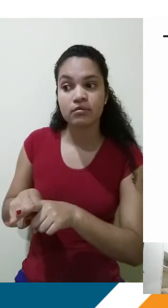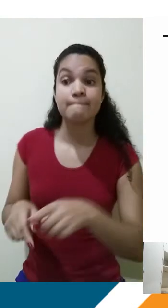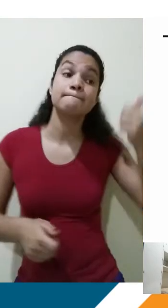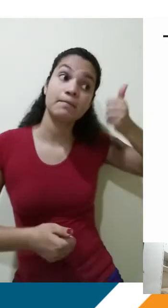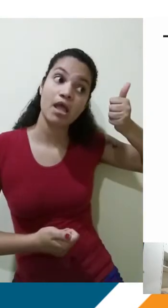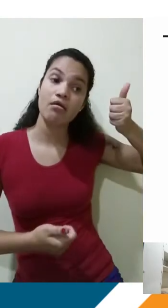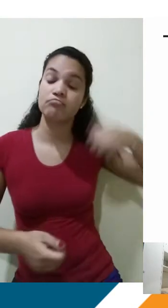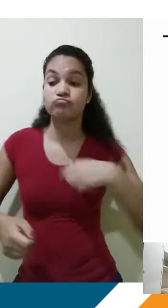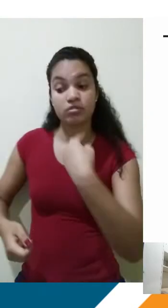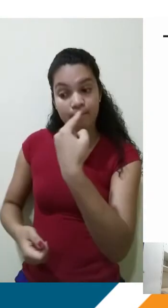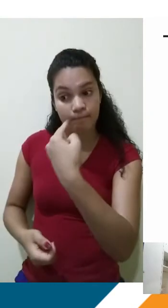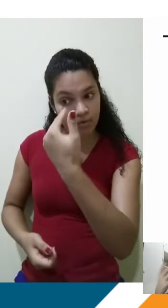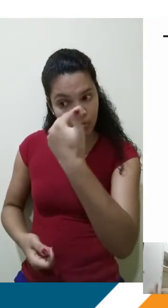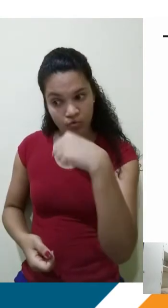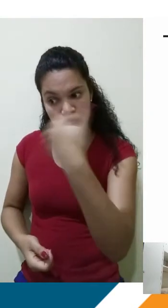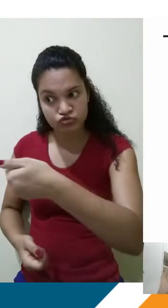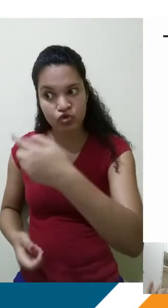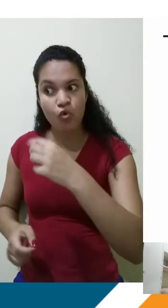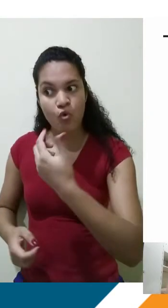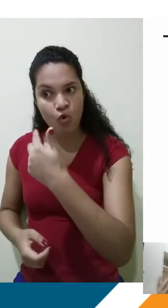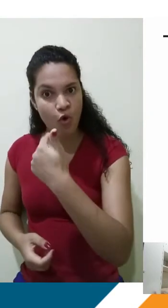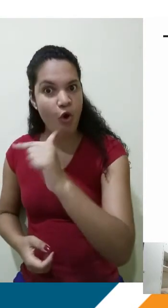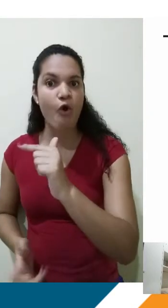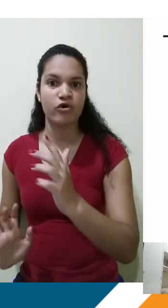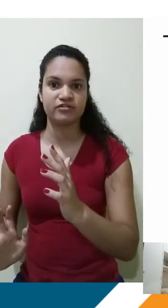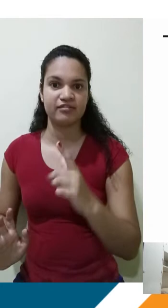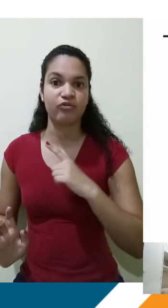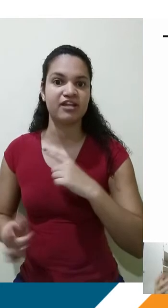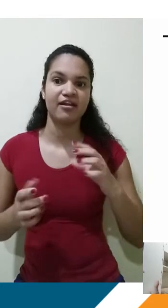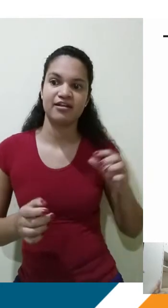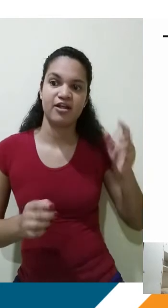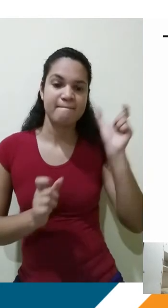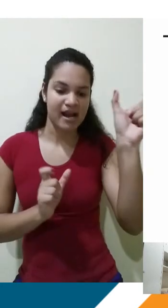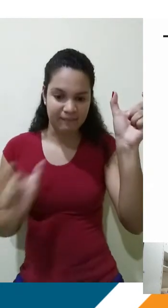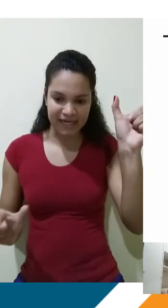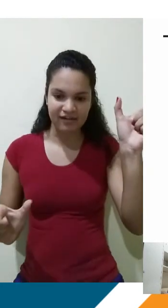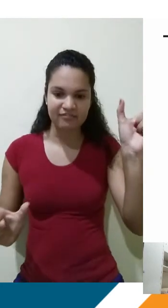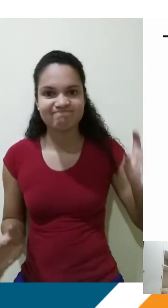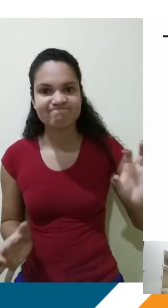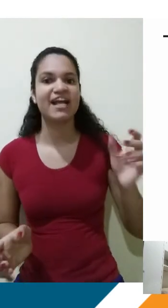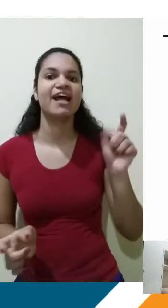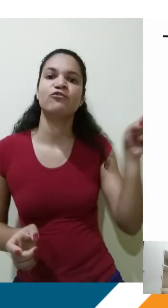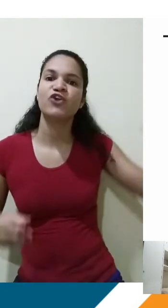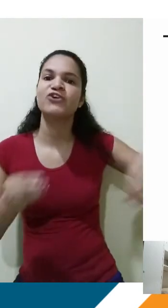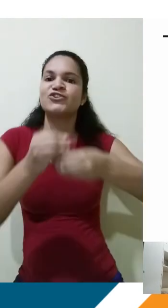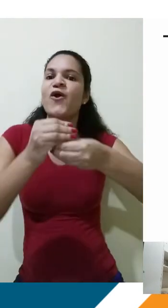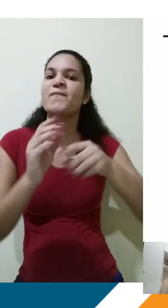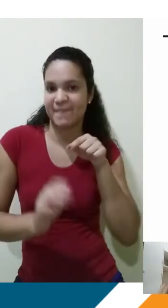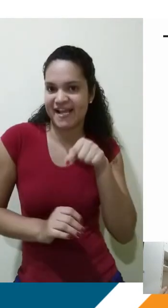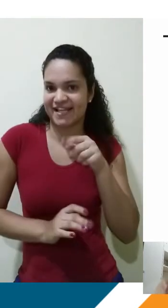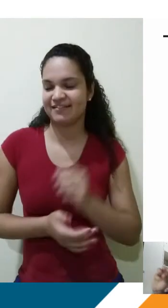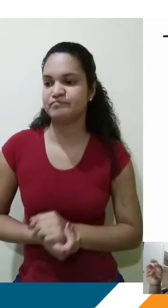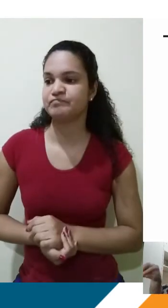não só a um, mas também a outro. Eu estou lidando aqui com 2 elementos que se complementam. Produzo coesão sequencial.